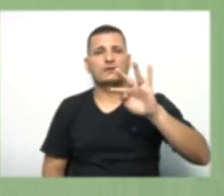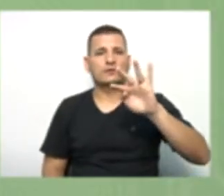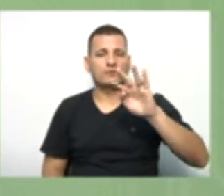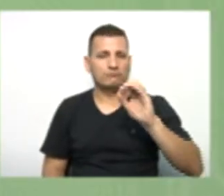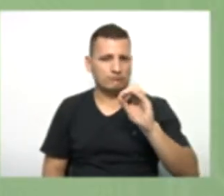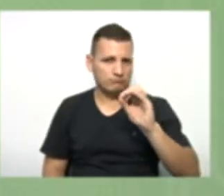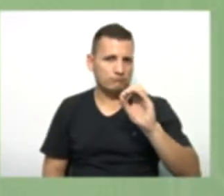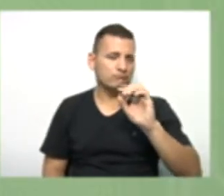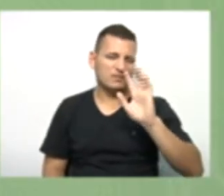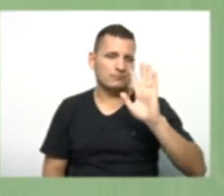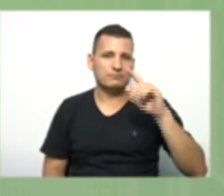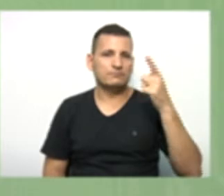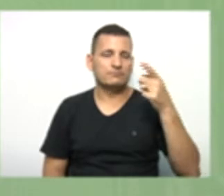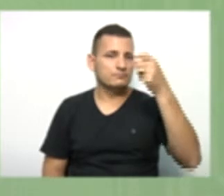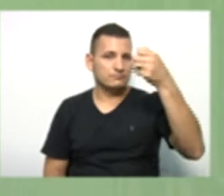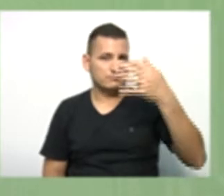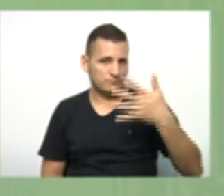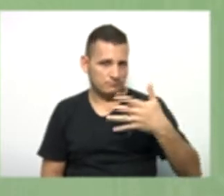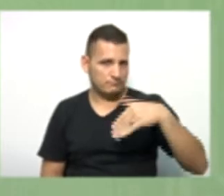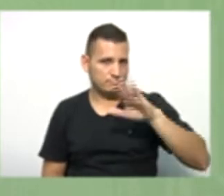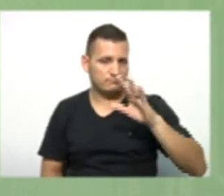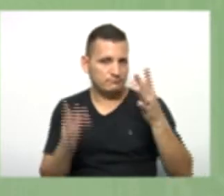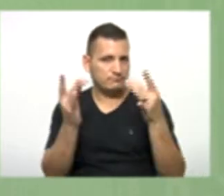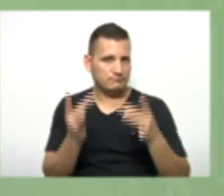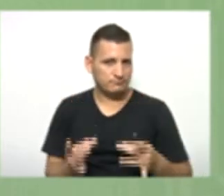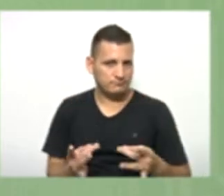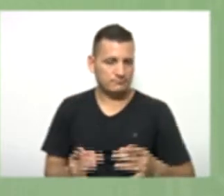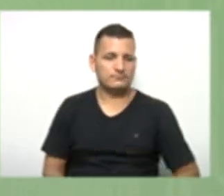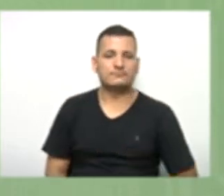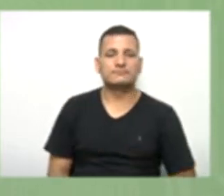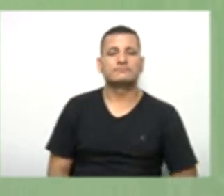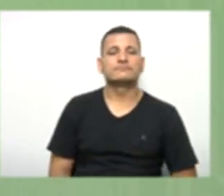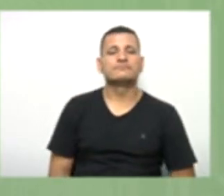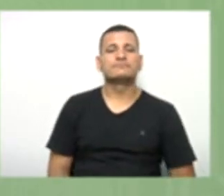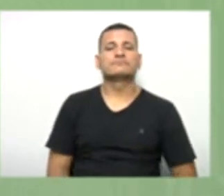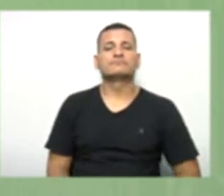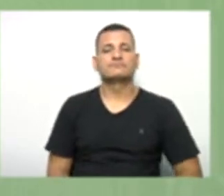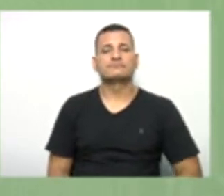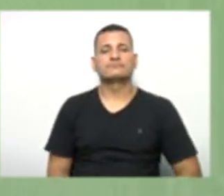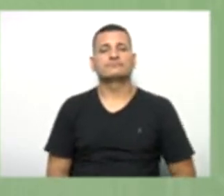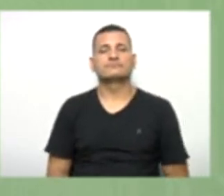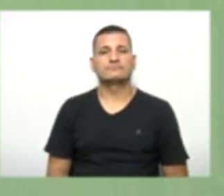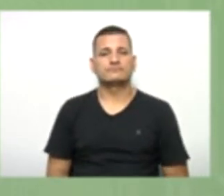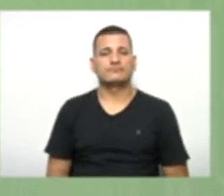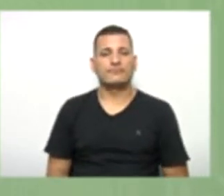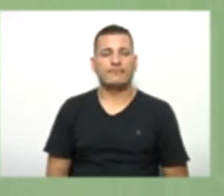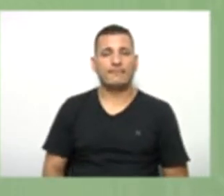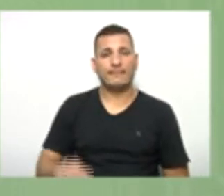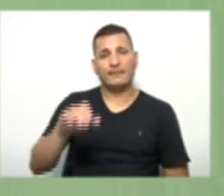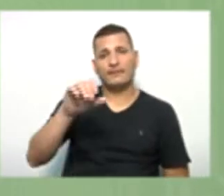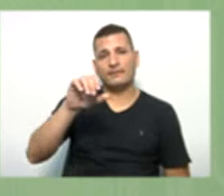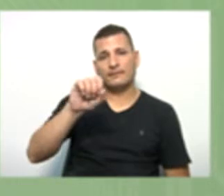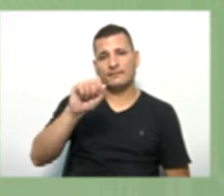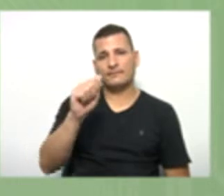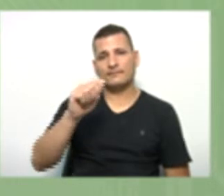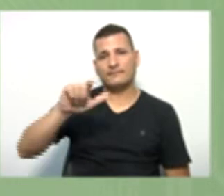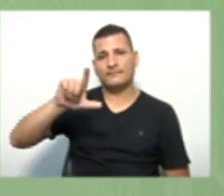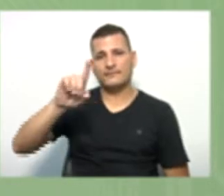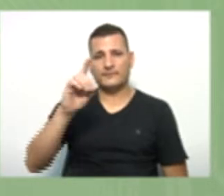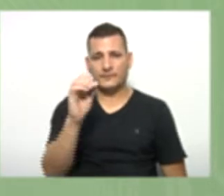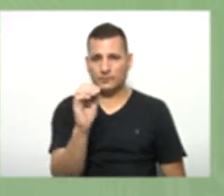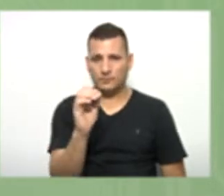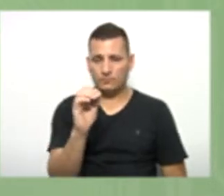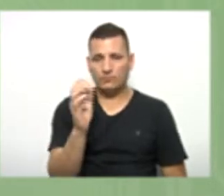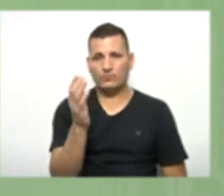nós vamos estudar com mais detalhes. Saldo das contas. O saldo de uma